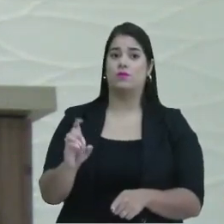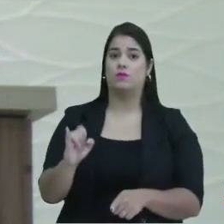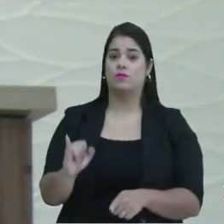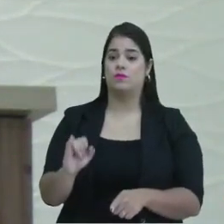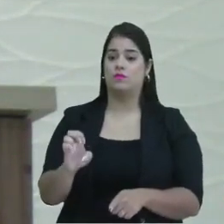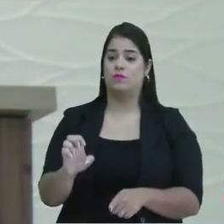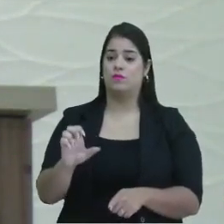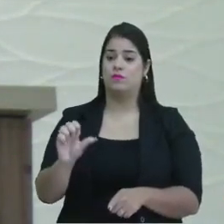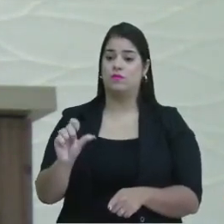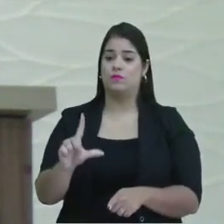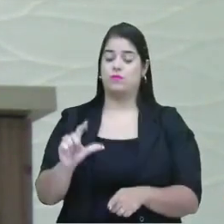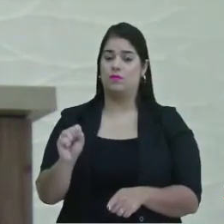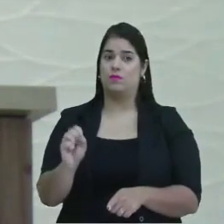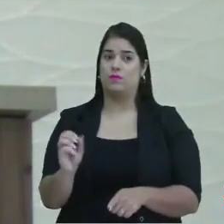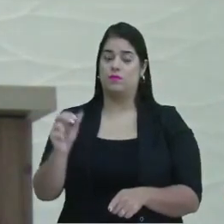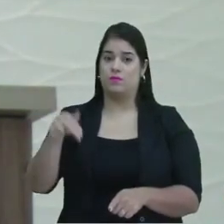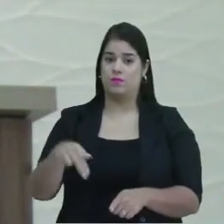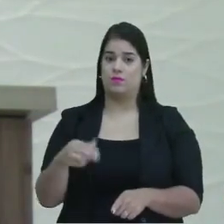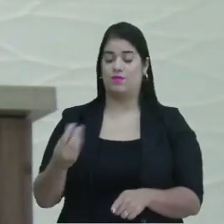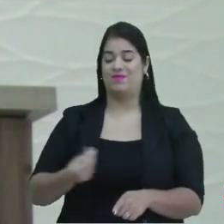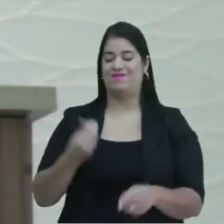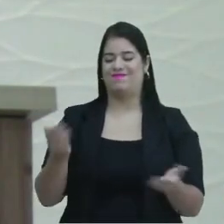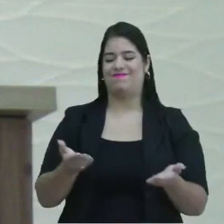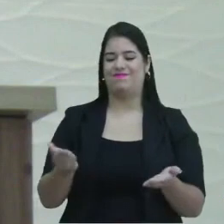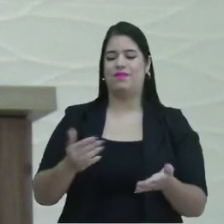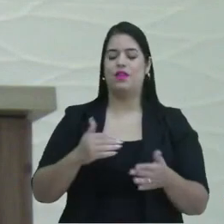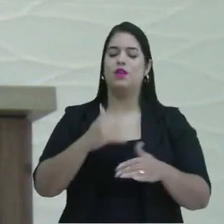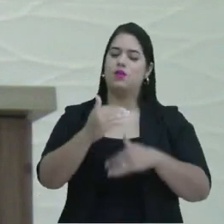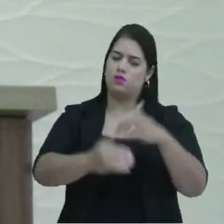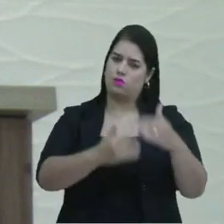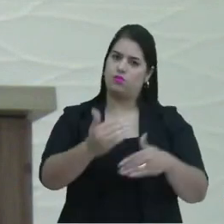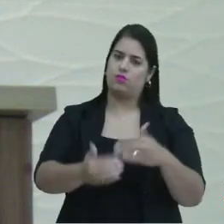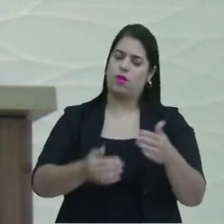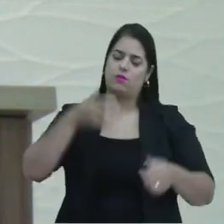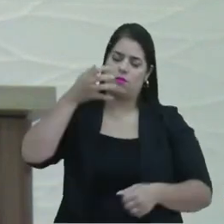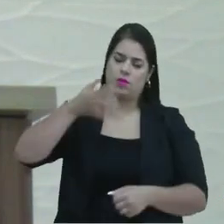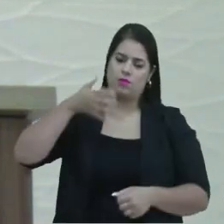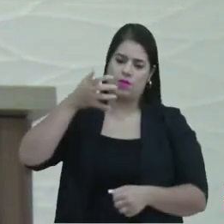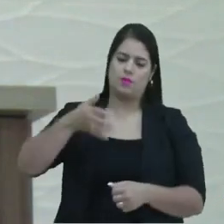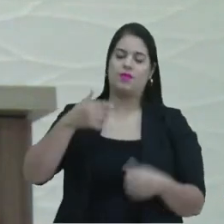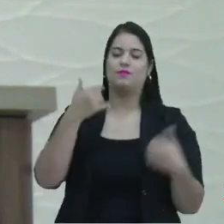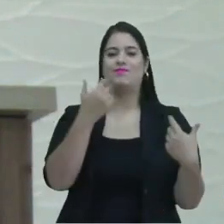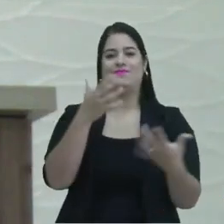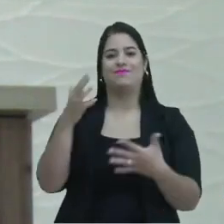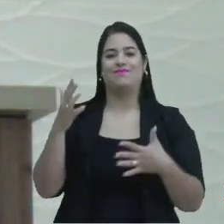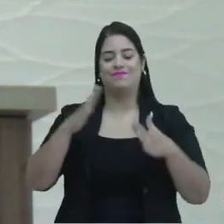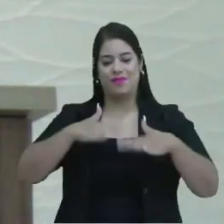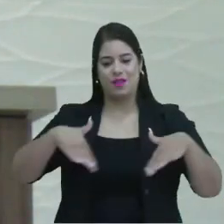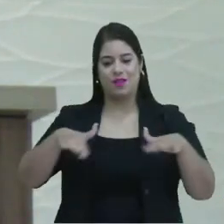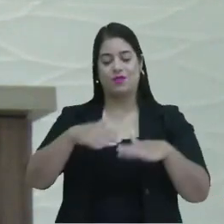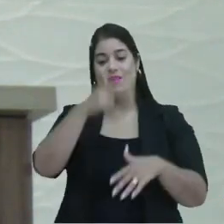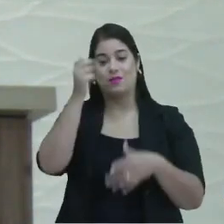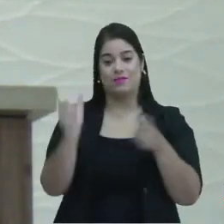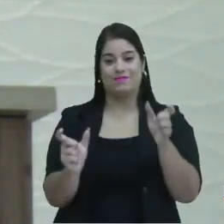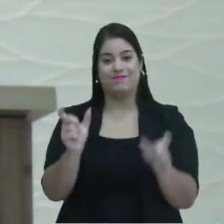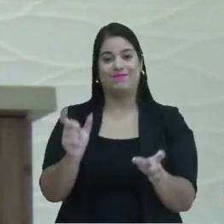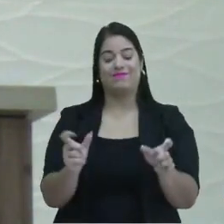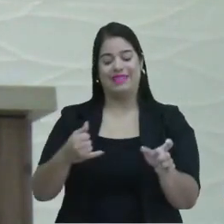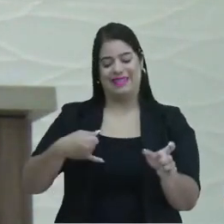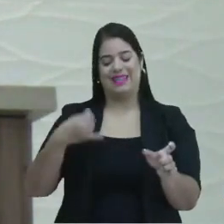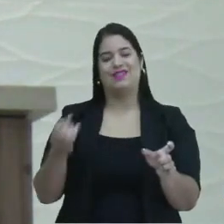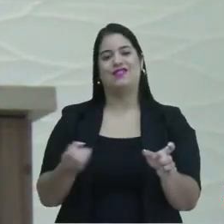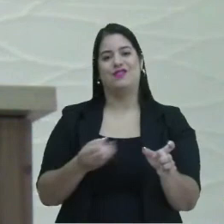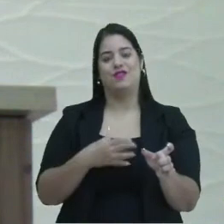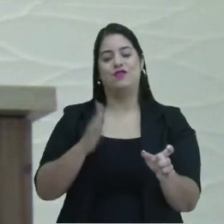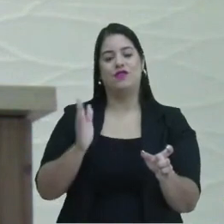quero também agora dar continuidade ao meu discurso no dia de hoje, parabenizando todos os aniversariantes, os quais